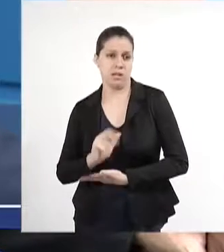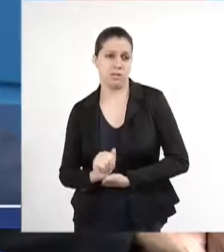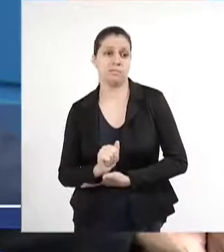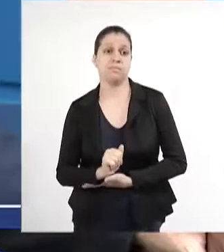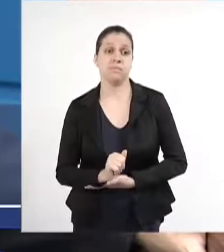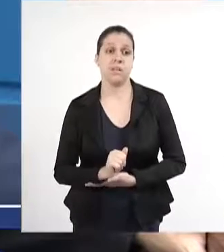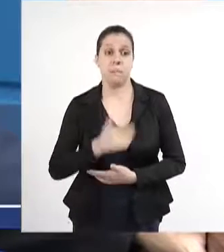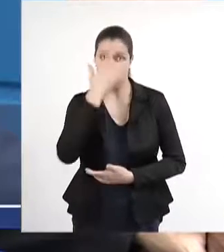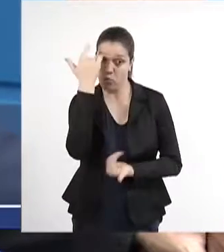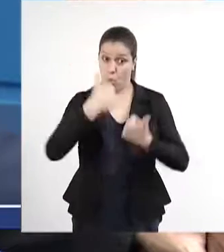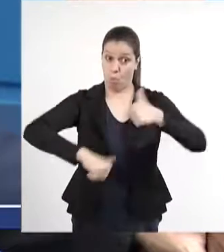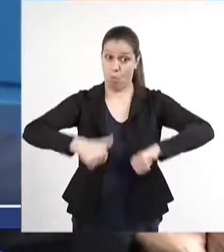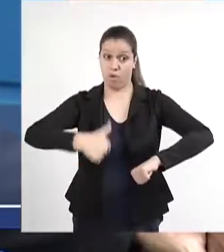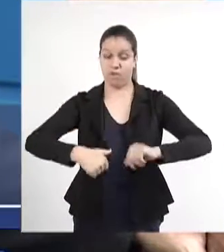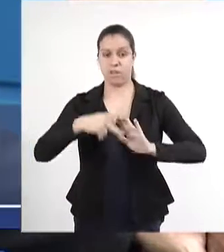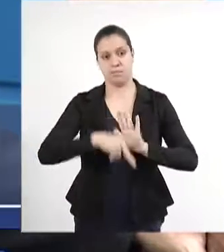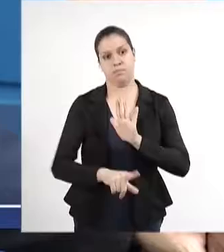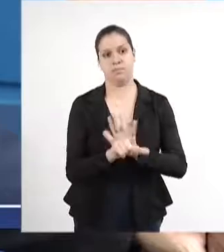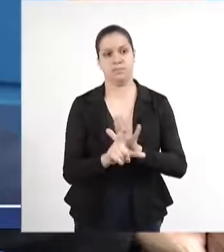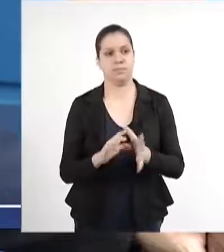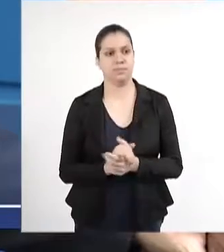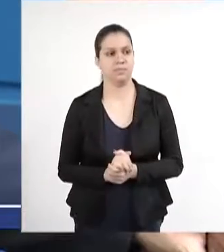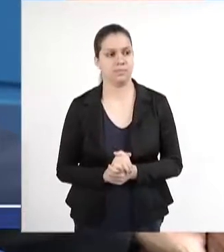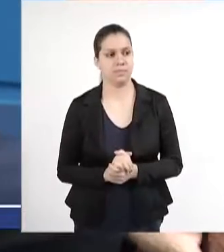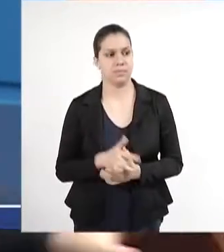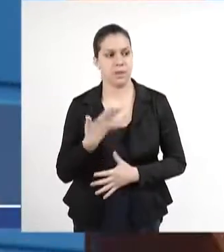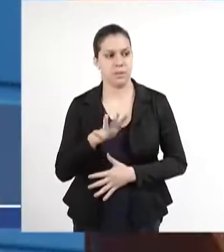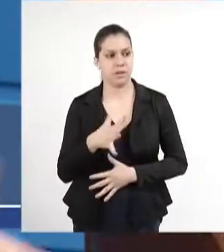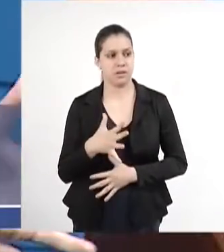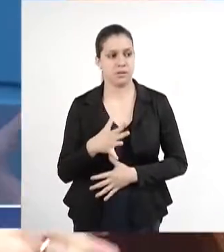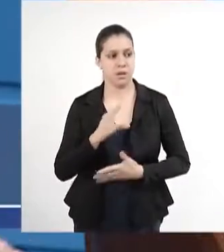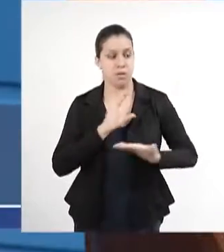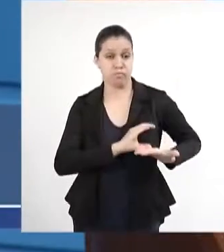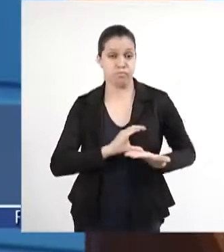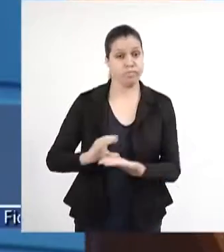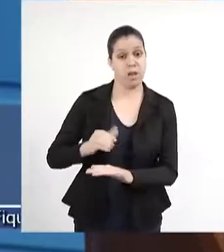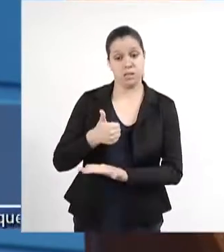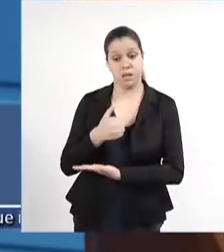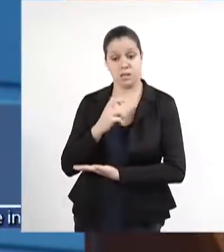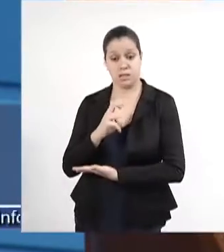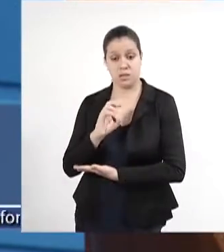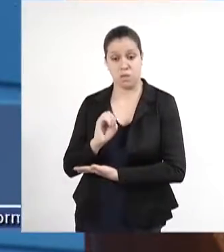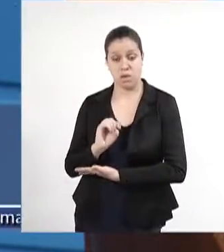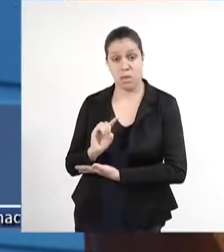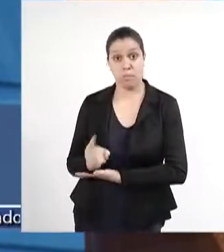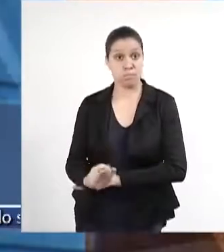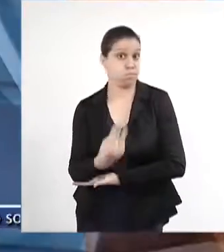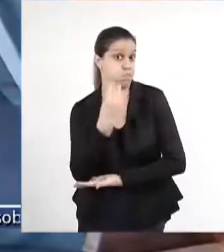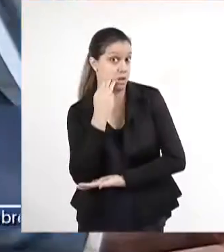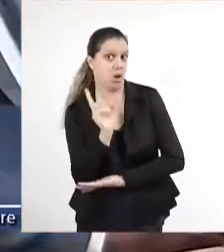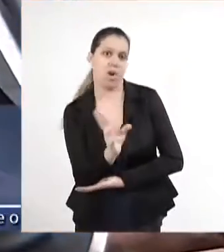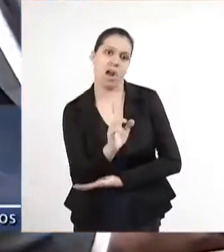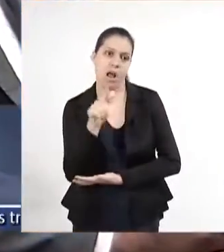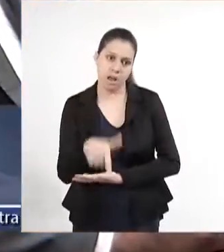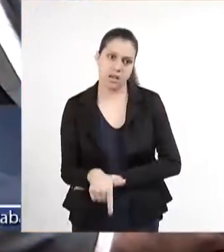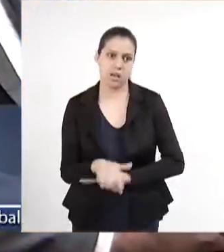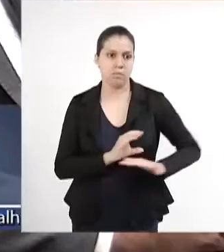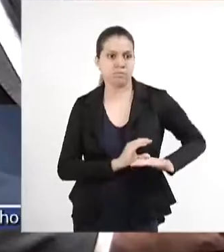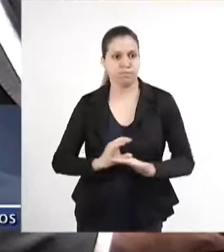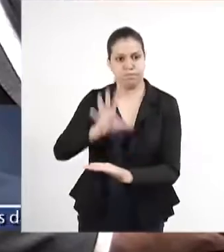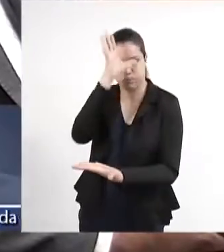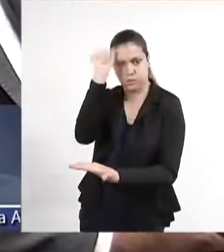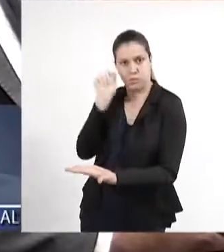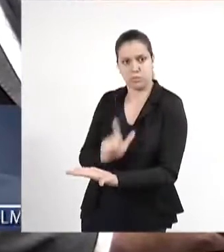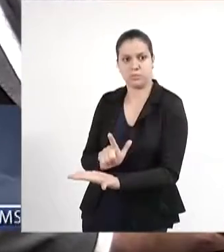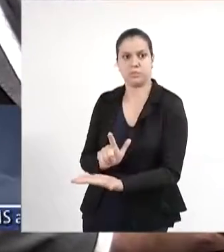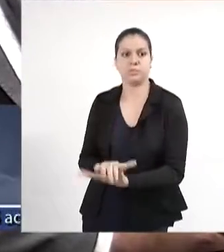vai possibilitar a vinda de um crédito de aproximadamente 150 milhões de reais para o Mato Grosso do Sul também, em função das